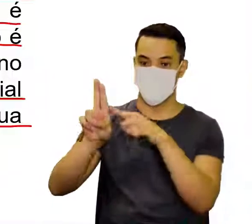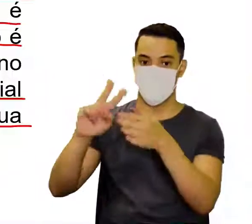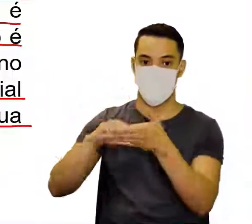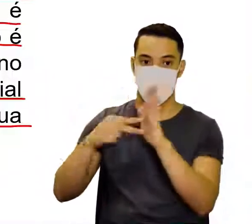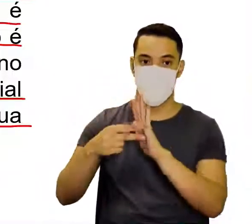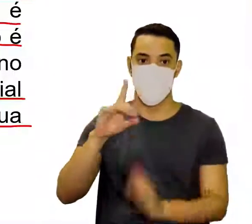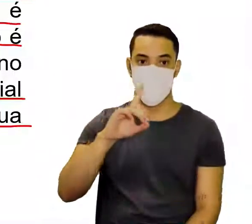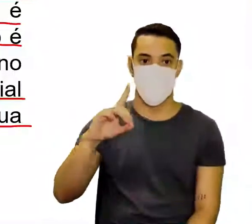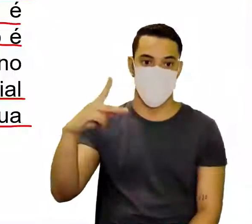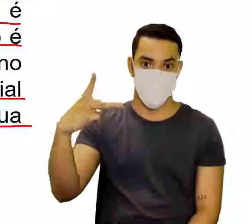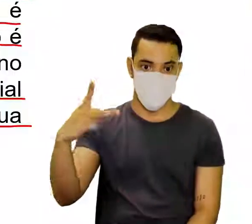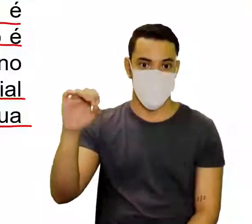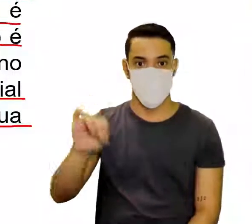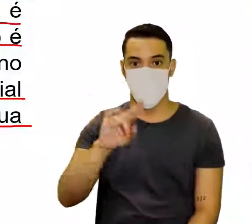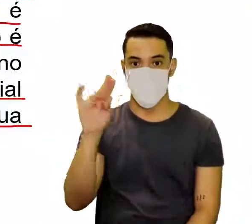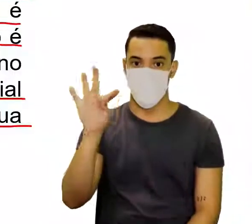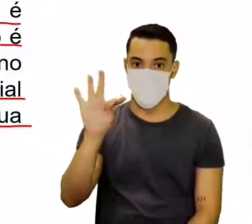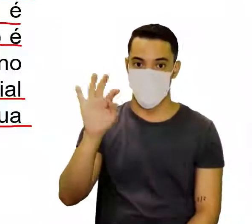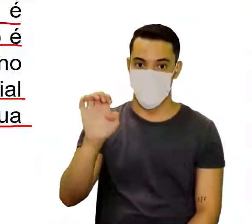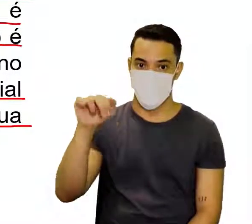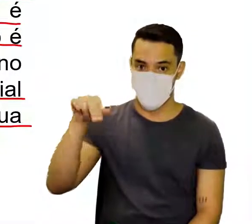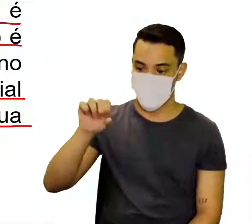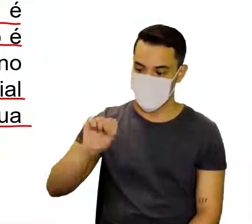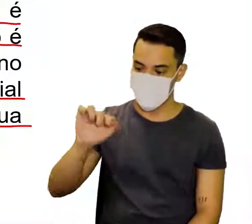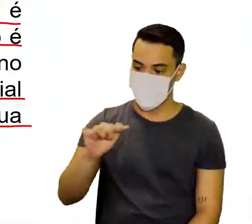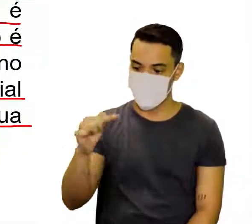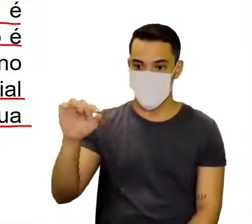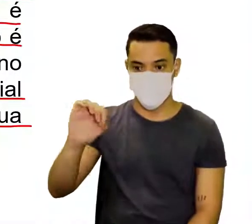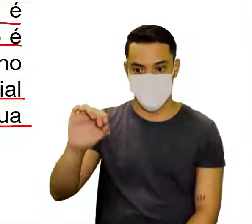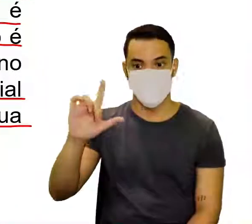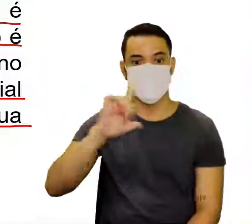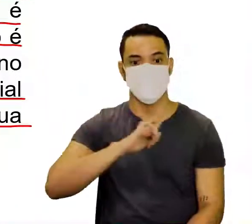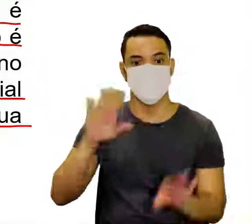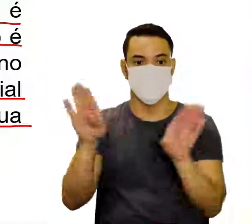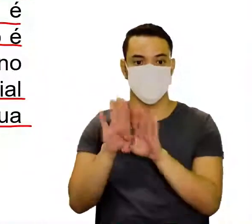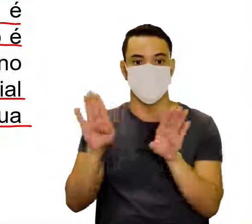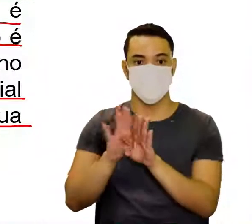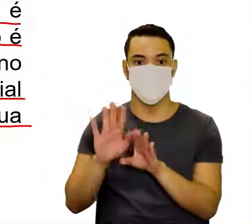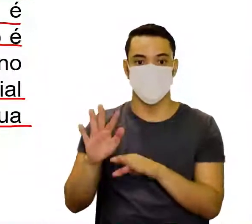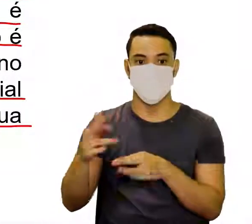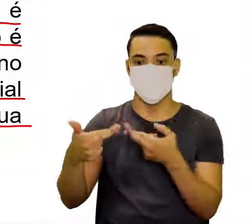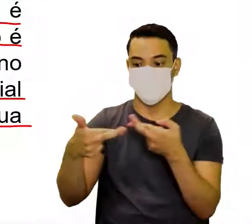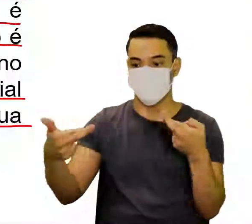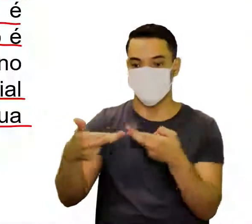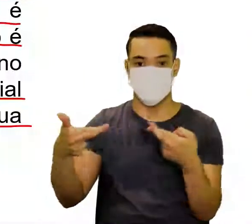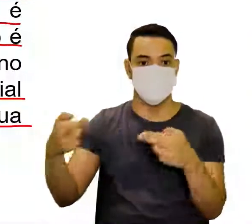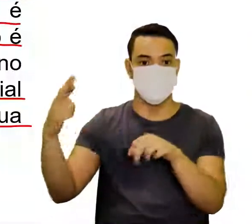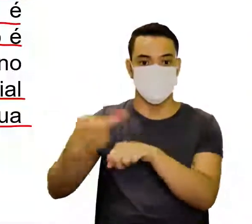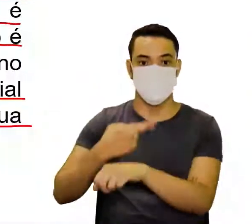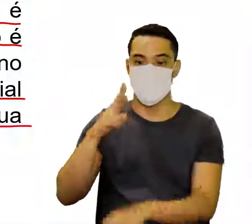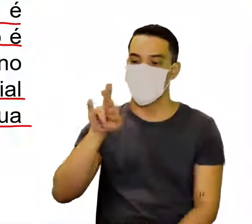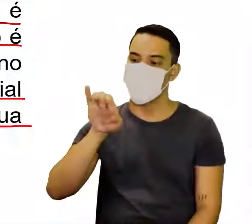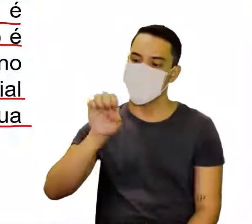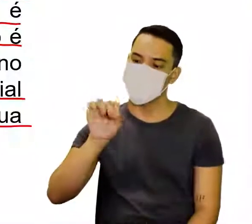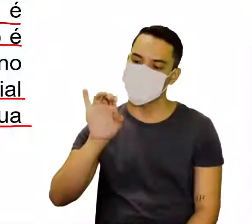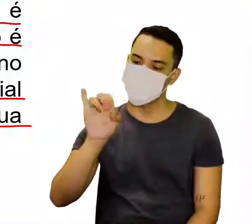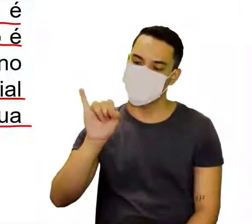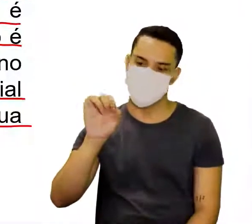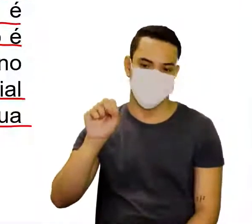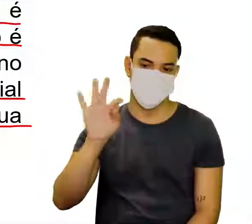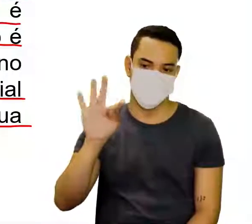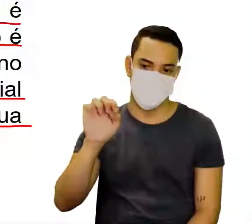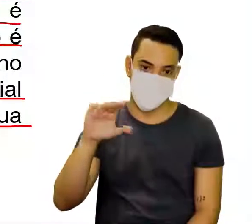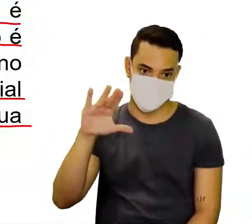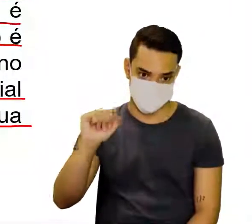a DDP, nós temos aqui uma resistência, ok? Uma resistência em ohms e